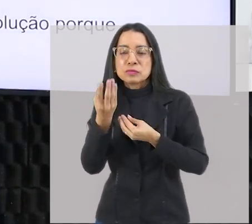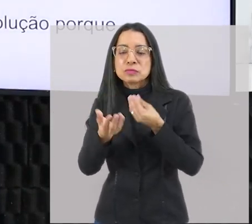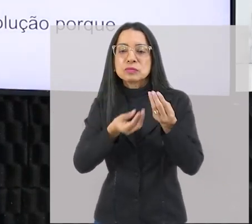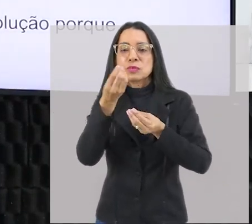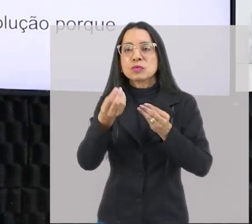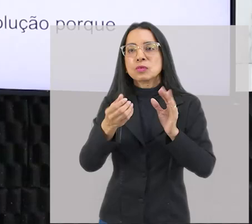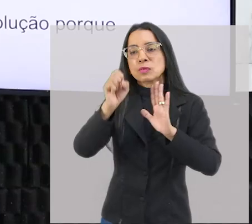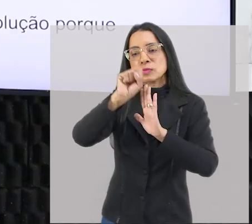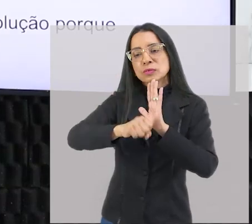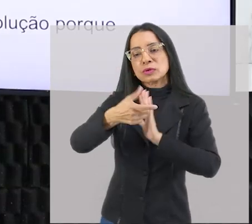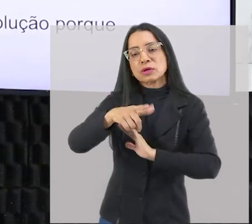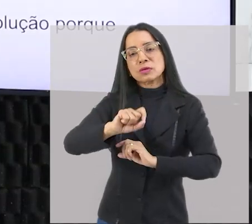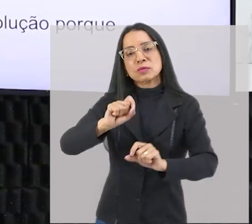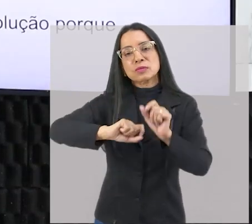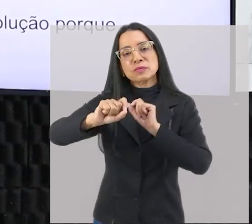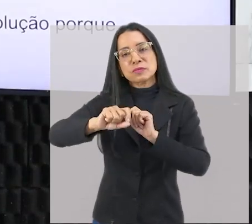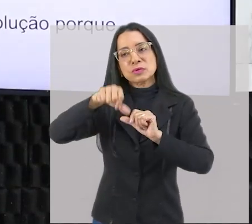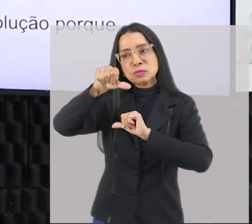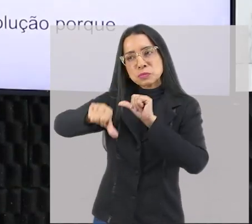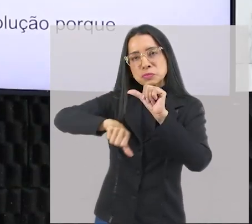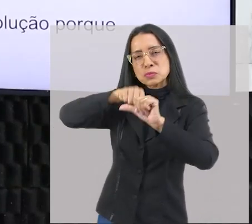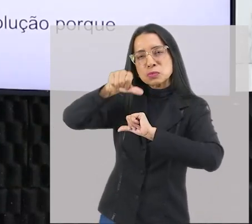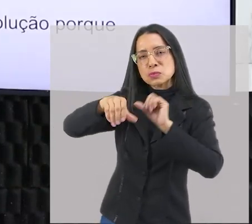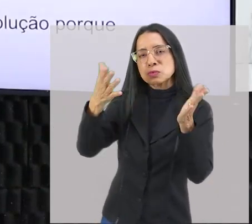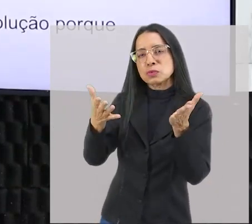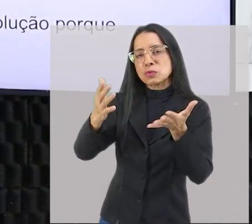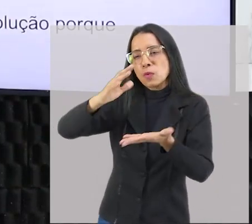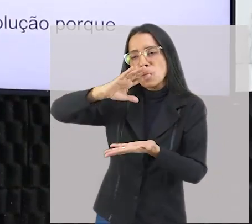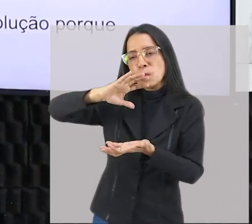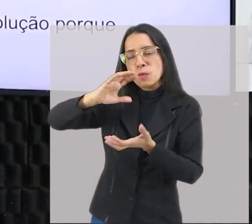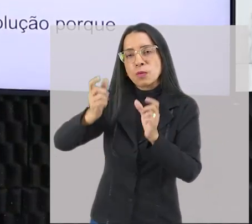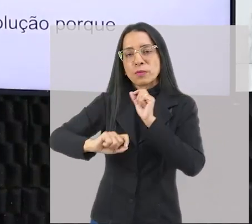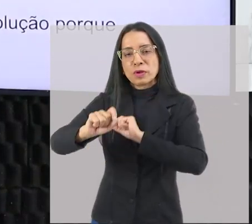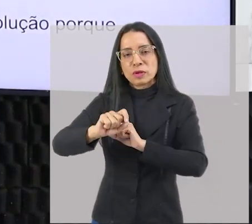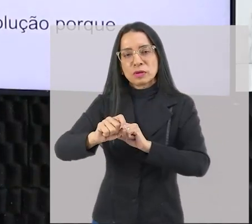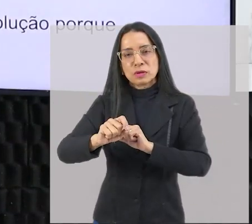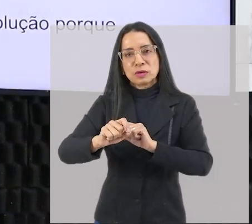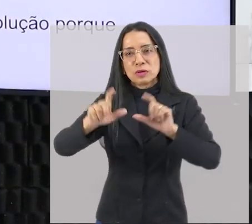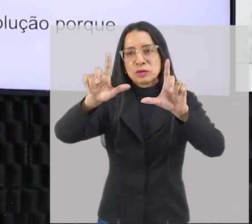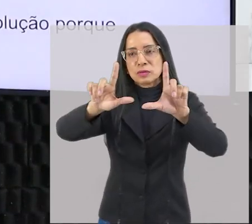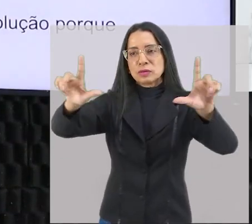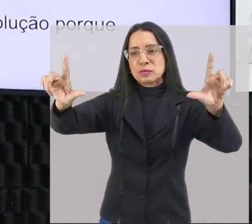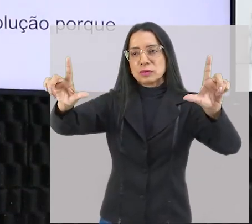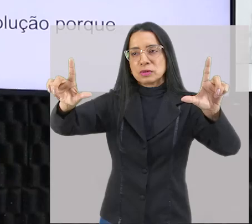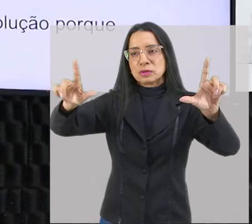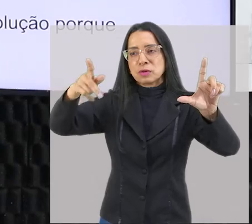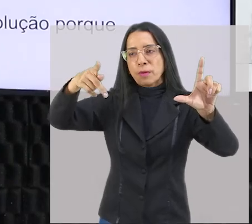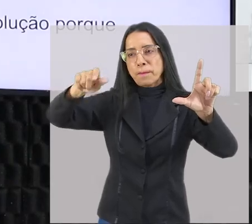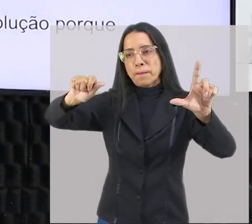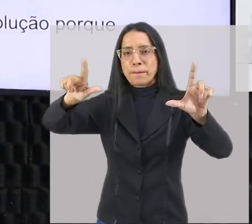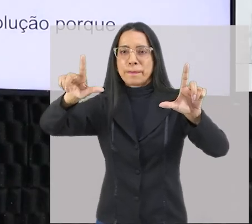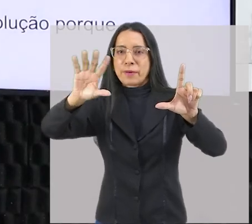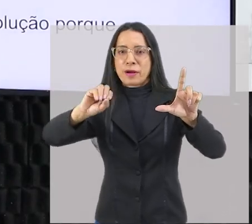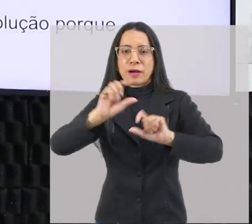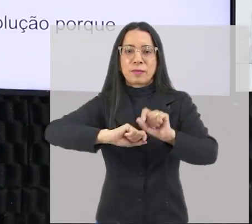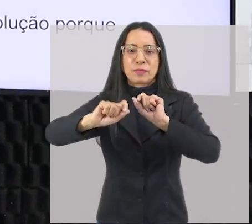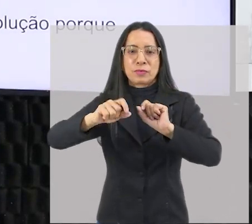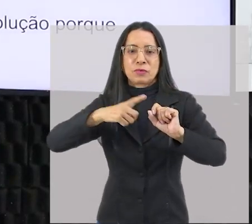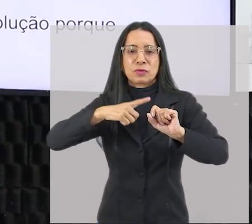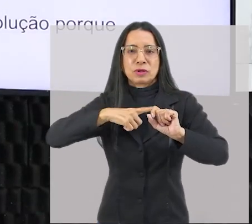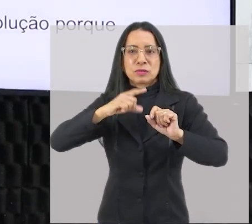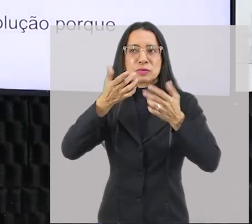no início do século XX. Então, era elegante. Eu não tenho um quadro, eu tenho um Picasso. Eu não tenho uma tela, eu tenho uma obra assinada por